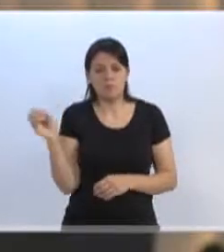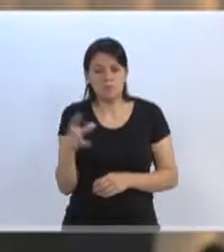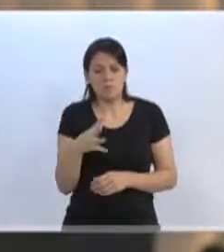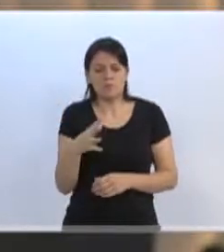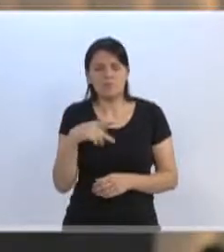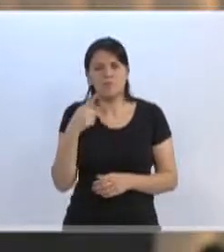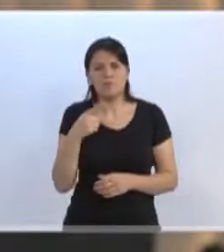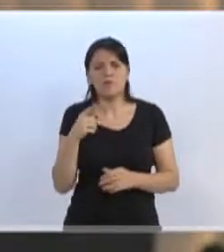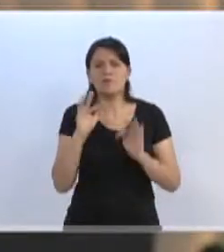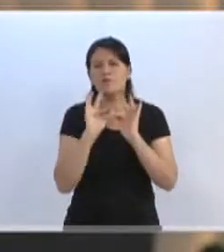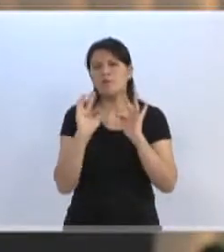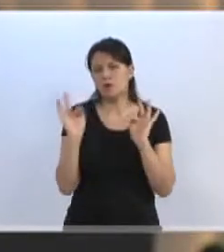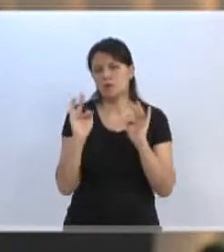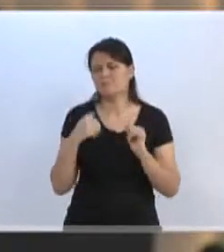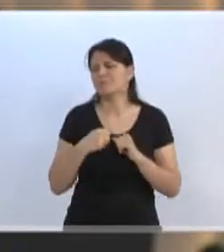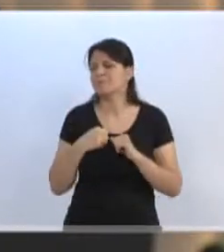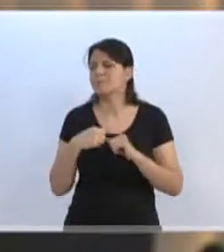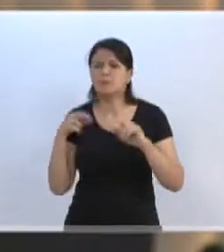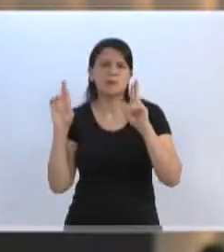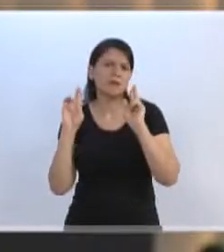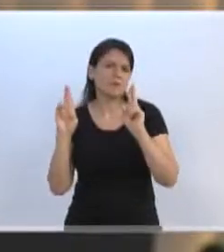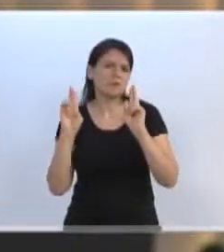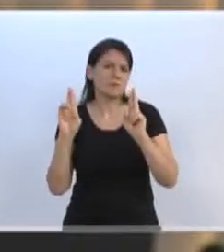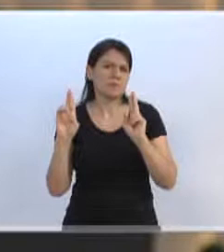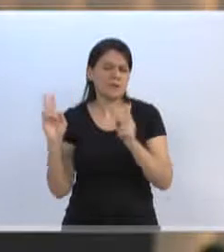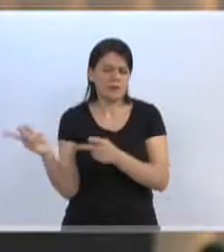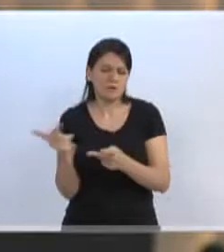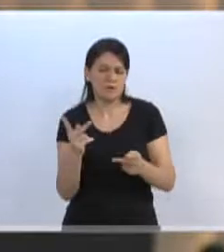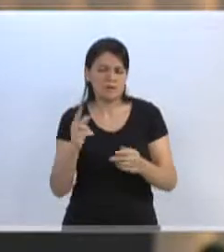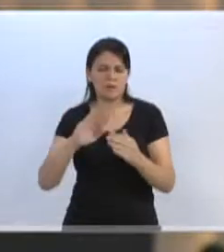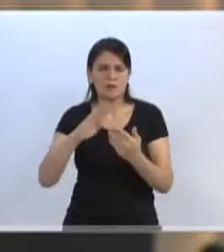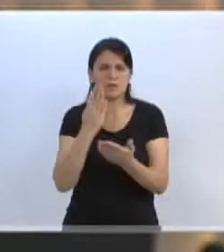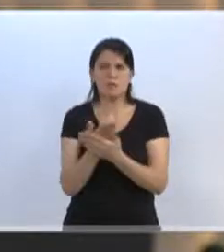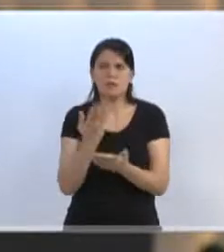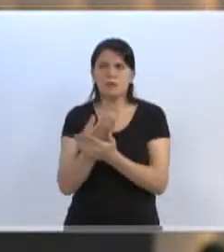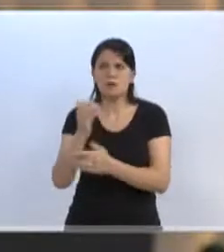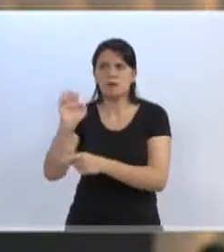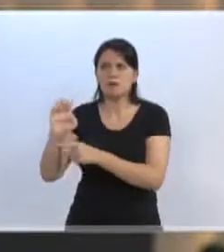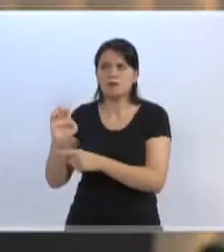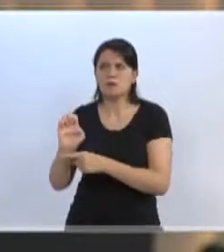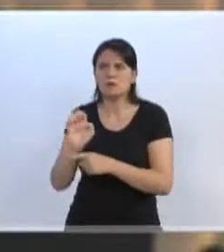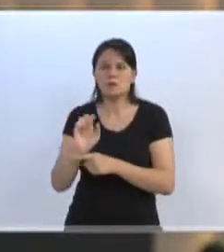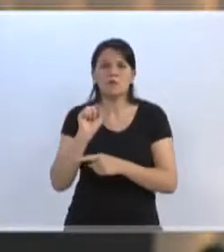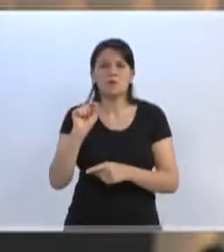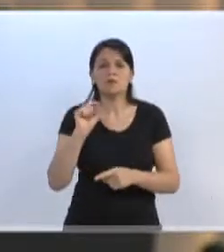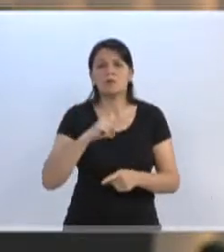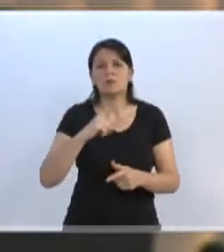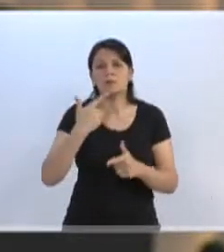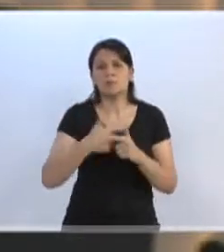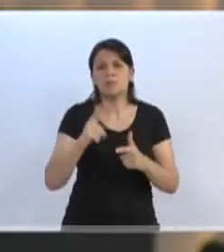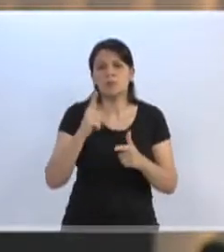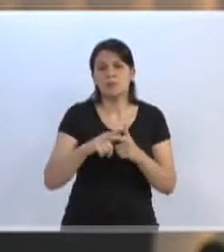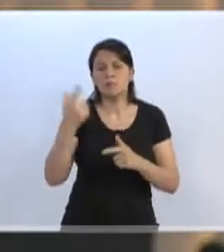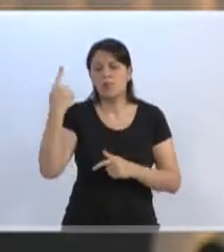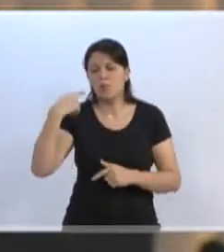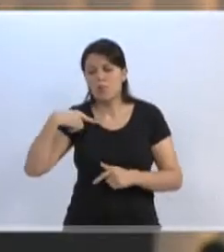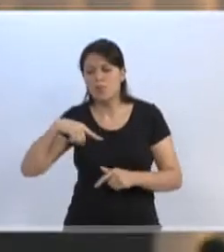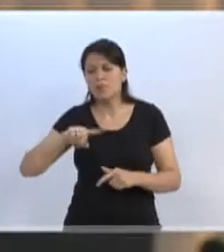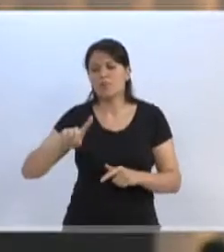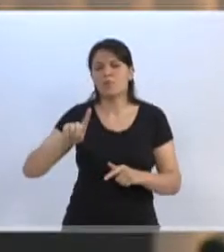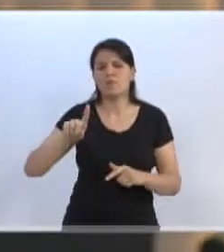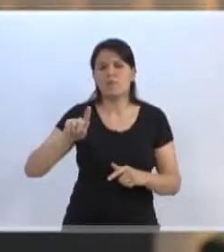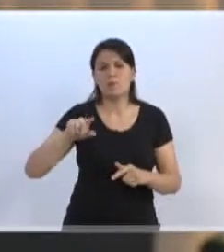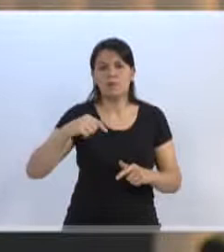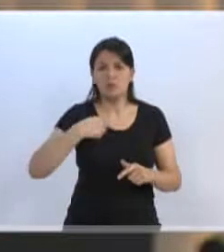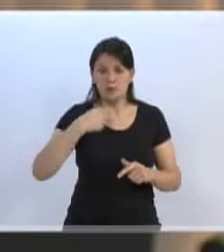frase não esperem o secretário visitar as escolas estaduais aquilo que tiver problema levem até nós que nós